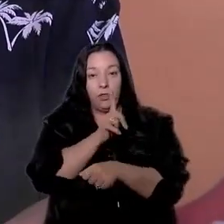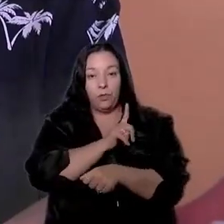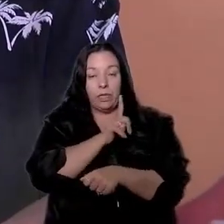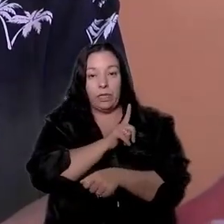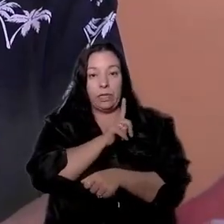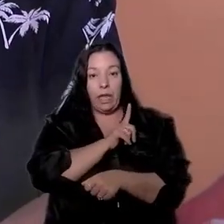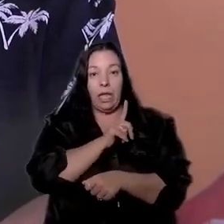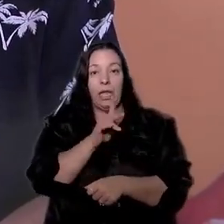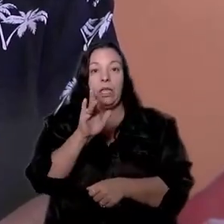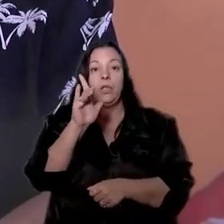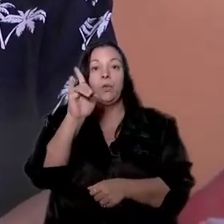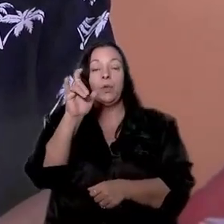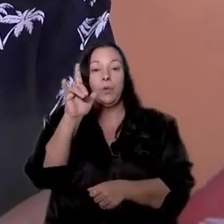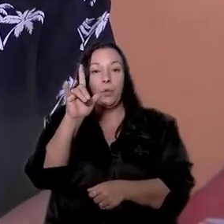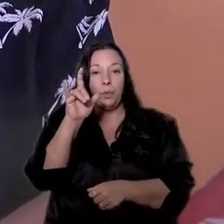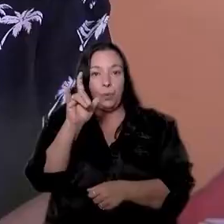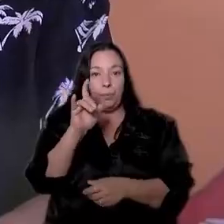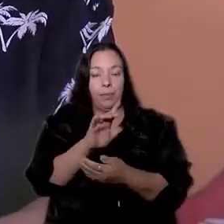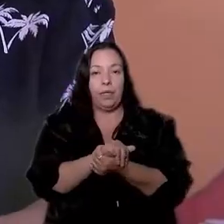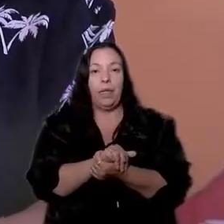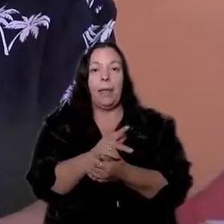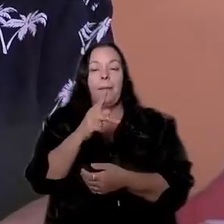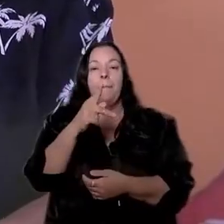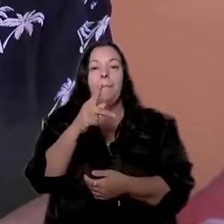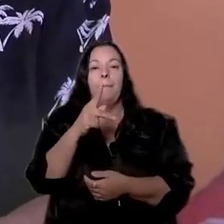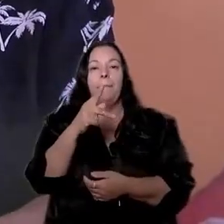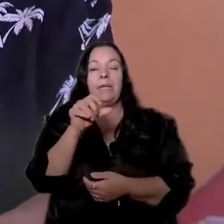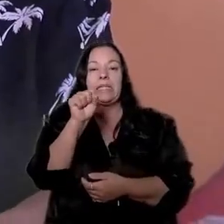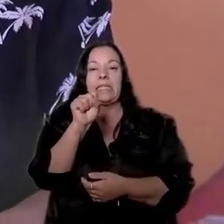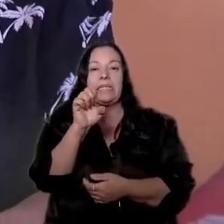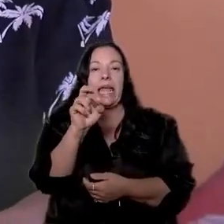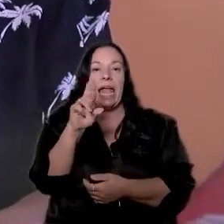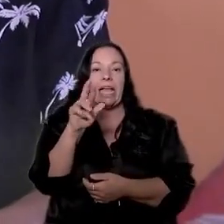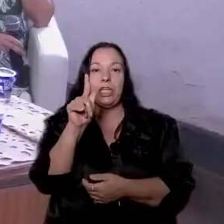YouTube do Paulo Sérgio Rouanet, aliás, Sérgio Paulo Rouanet,